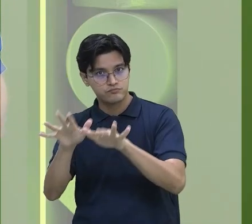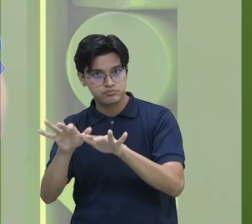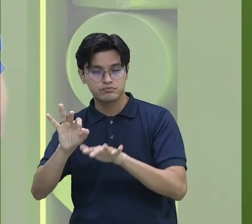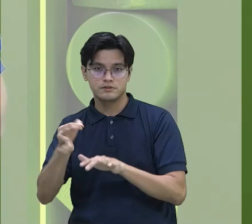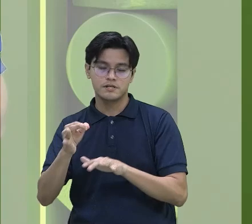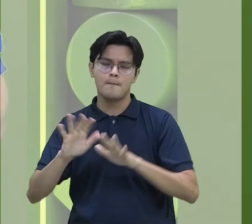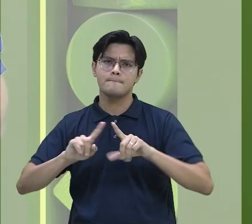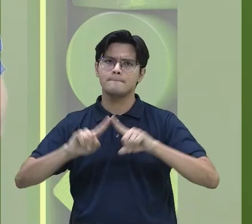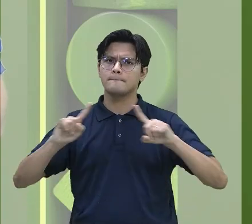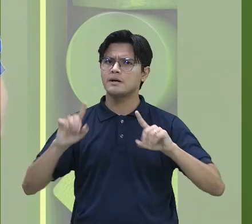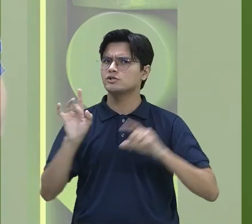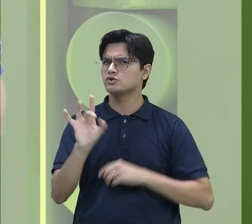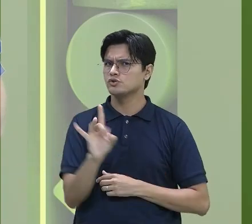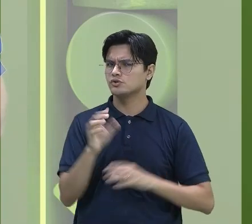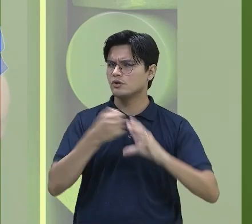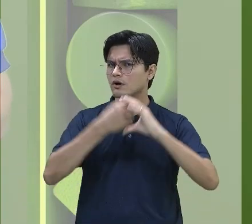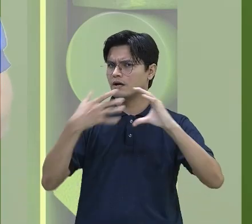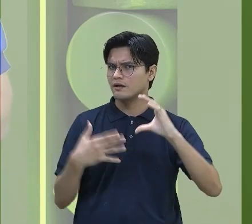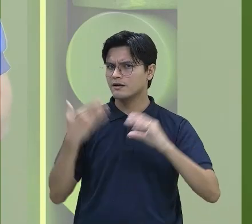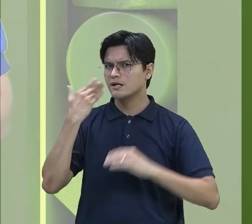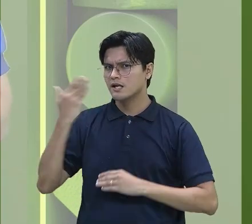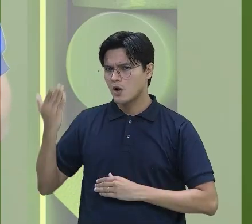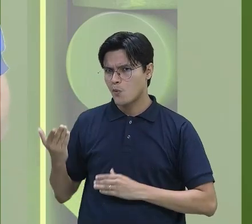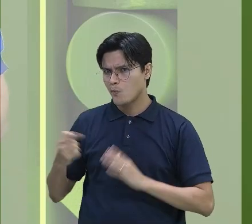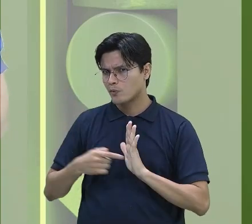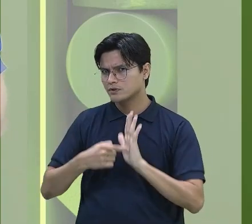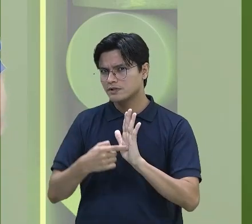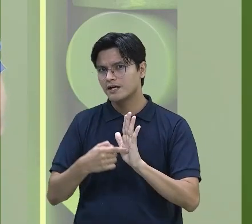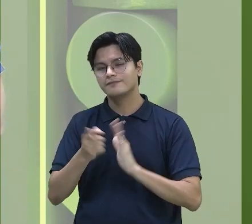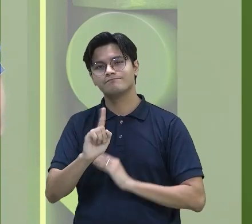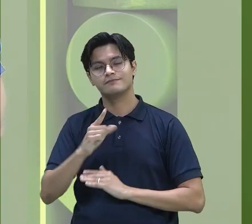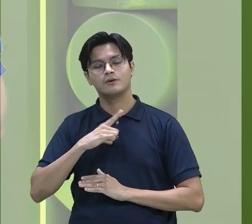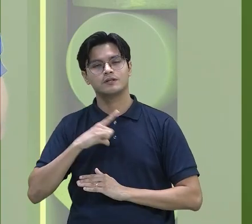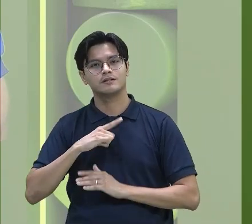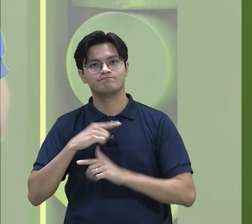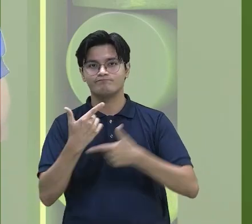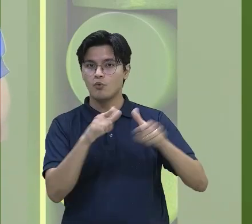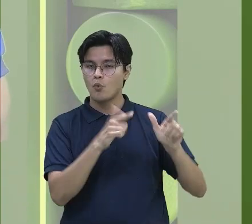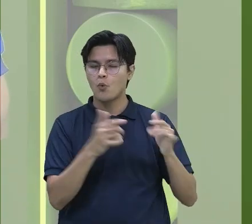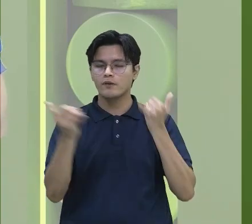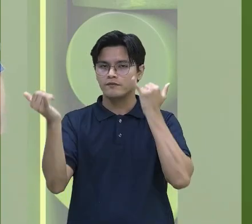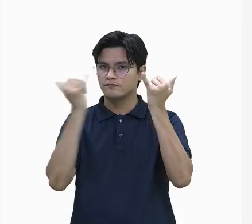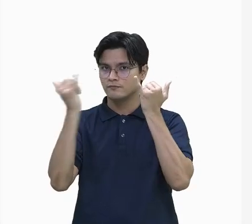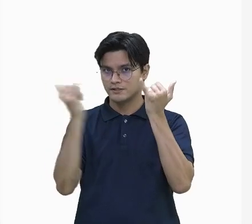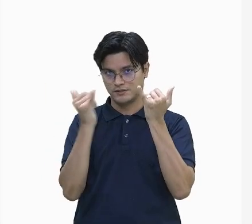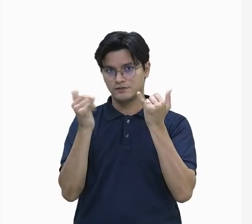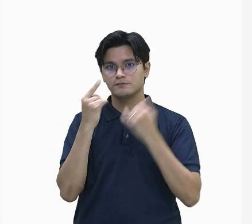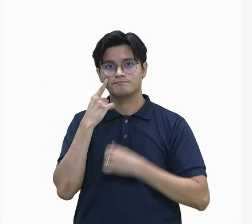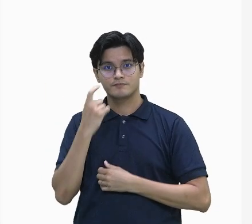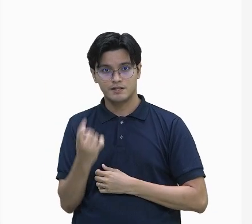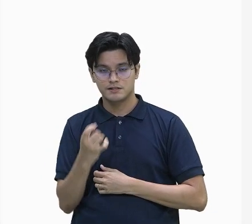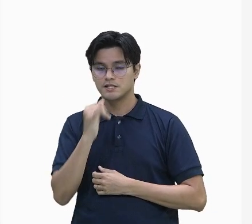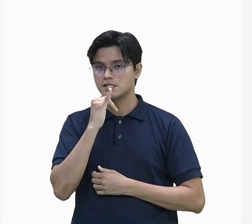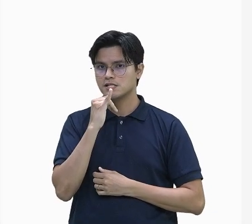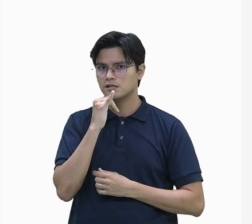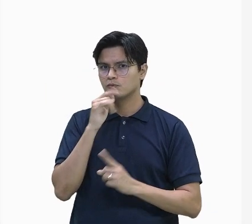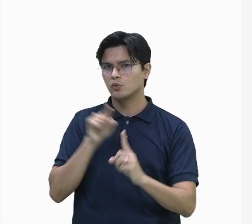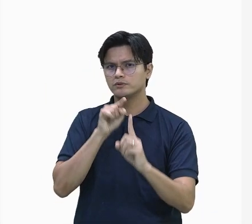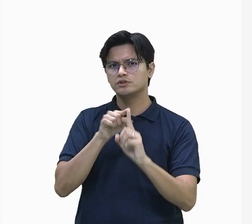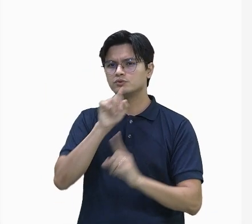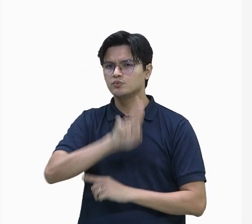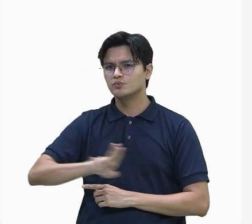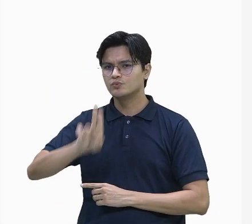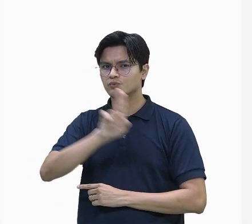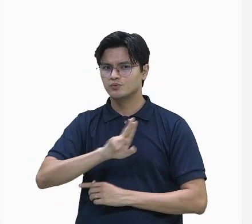características peculiares do sistema nervoso. Temos também outras informações interessantes, que são as funções. Vocês viram que a